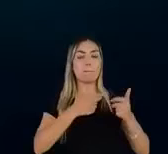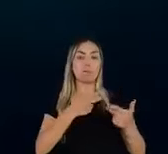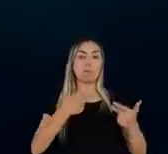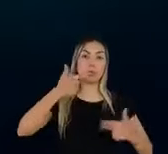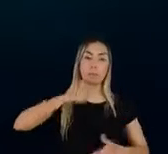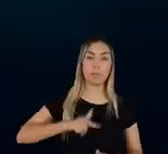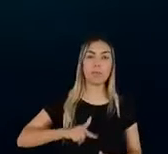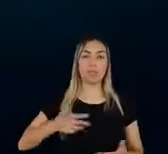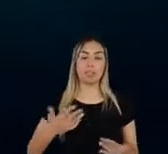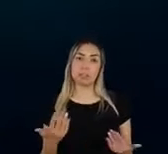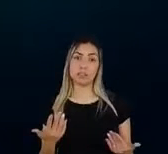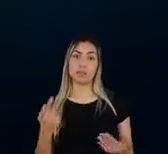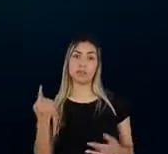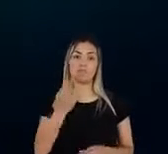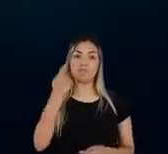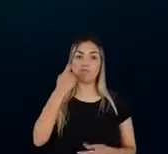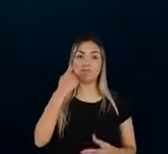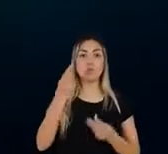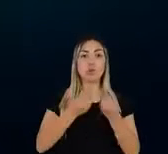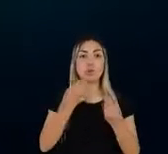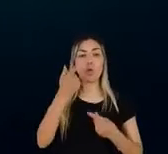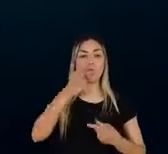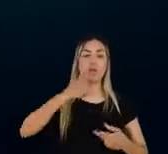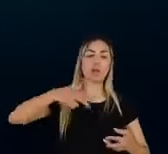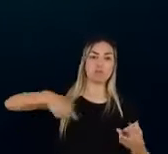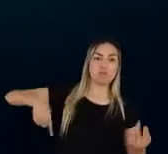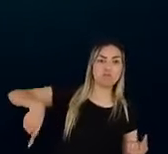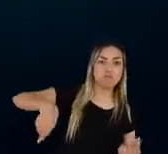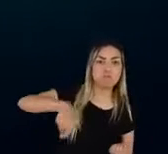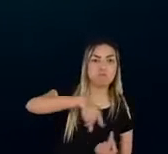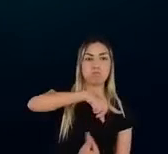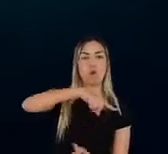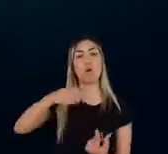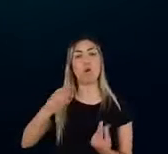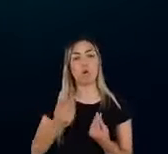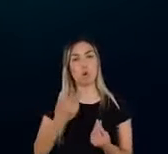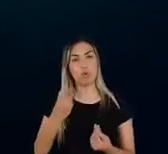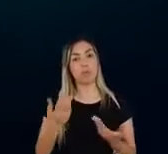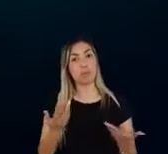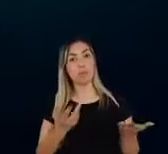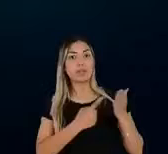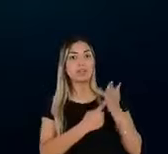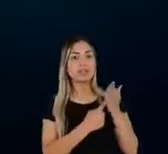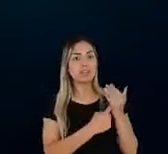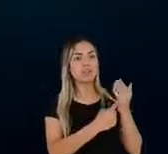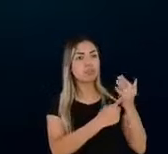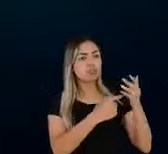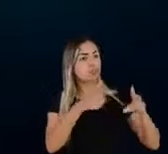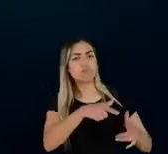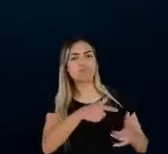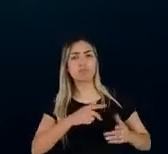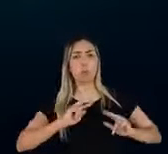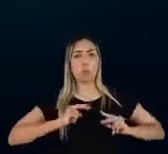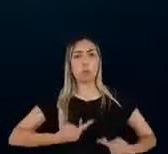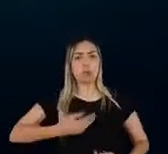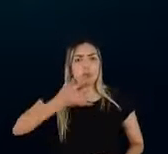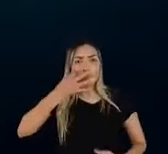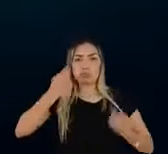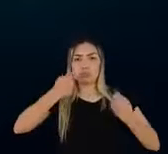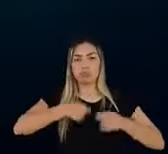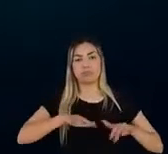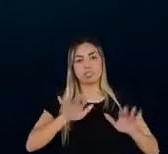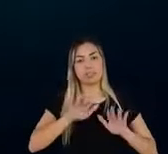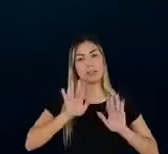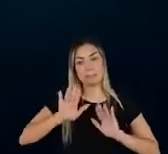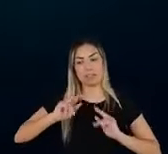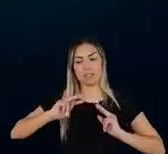está pensando aqui em como o ecossistema roda de novo tecnologia aonde Não precisa do ser humano o ser humano aonde vai